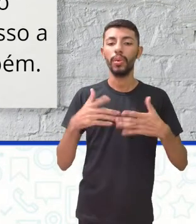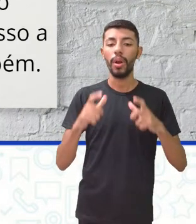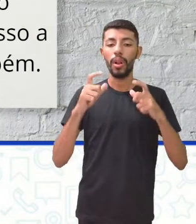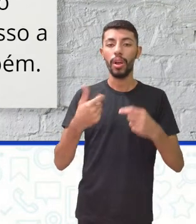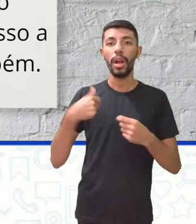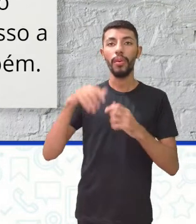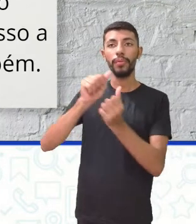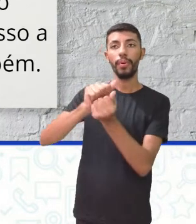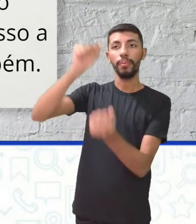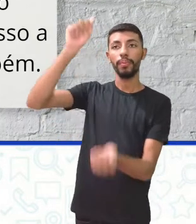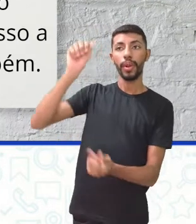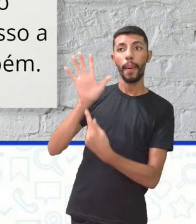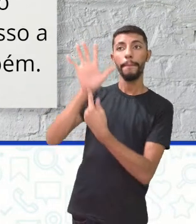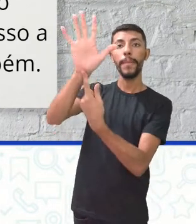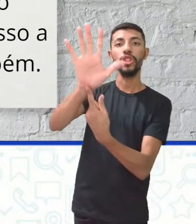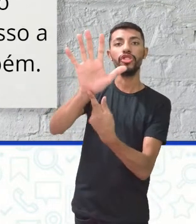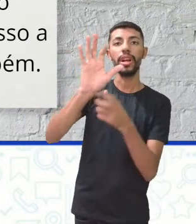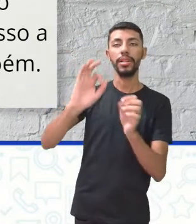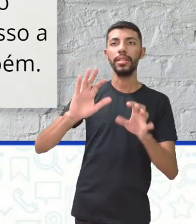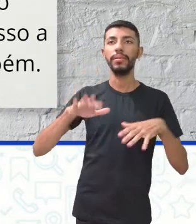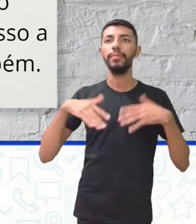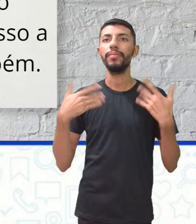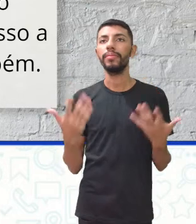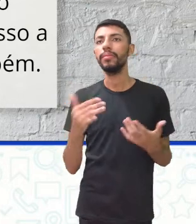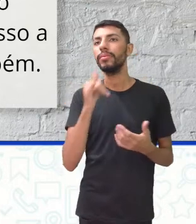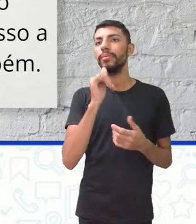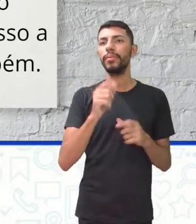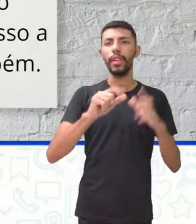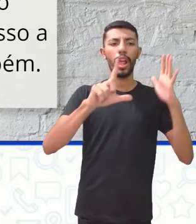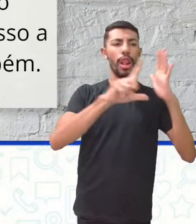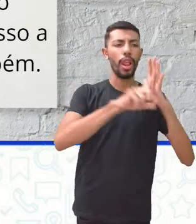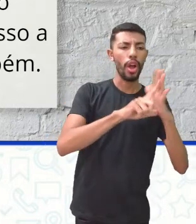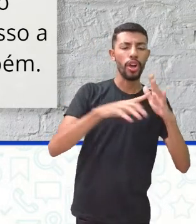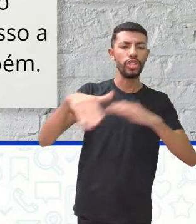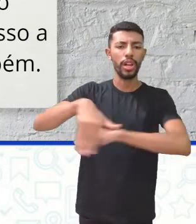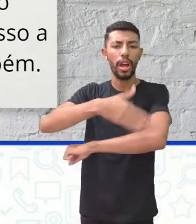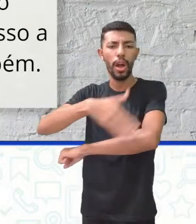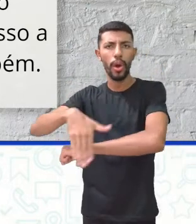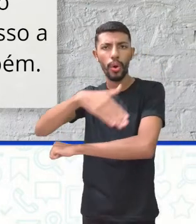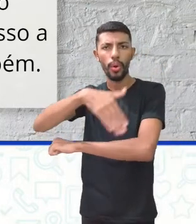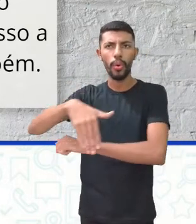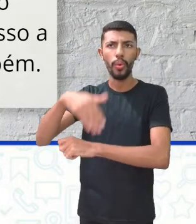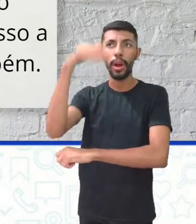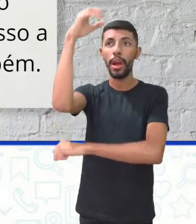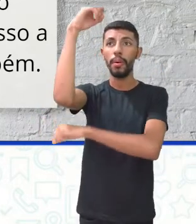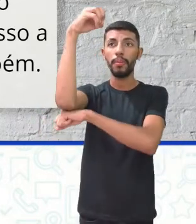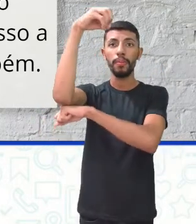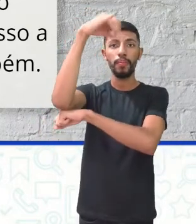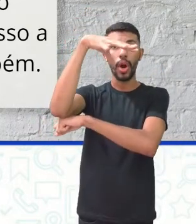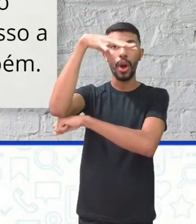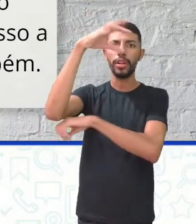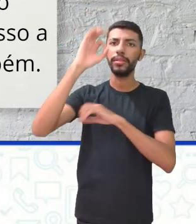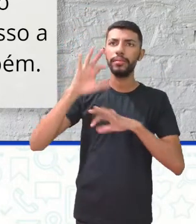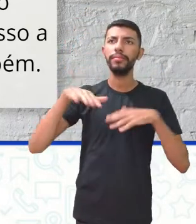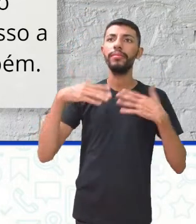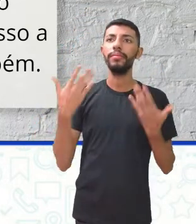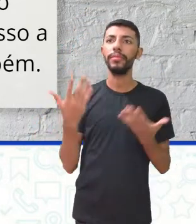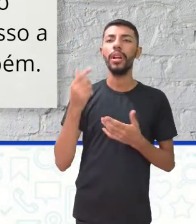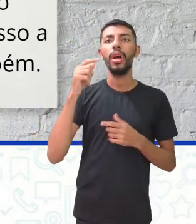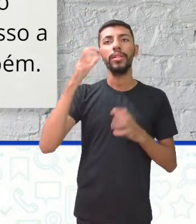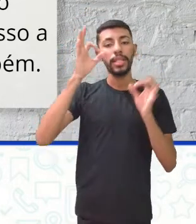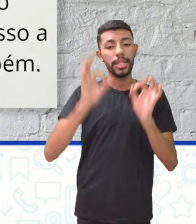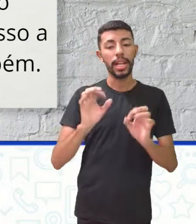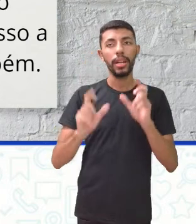ficar lá exposto para a população ver. Vai ser numa loja, vai ser na rua, num poste, onde é. O ideal é que seja um local com